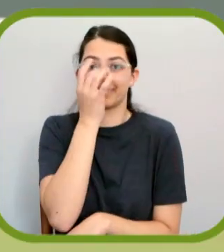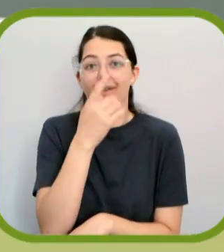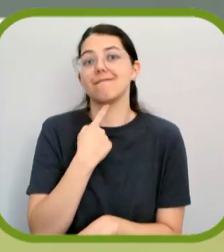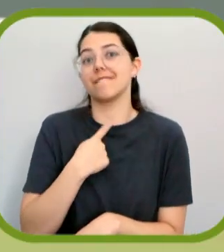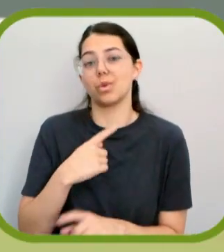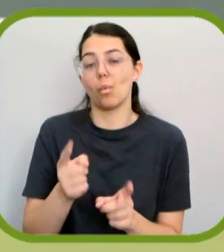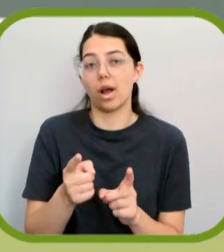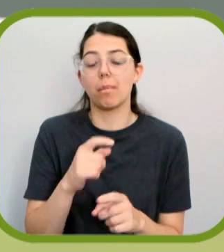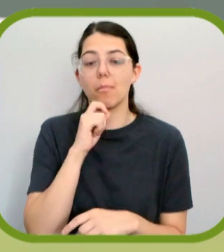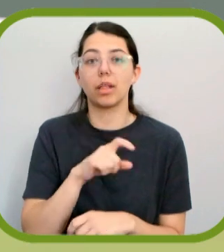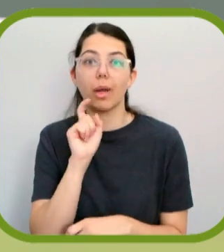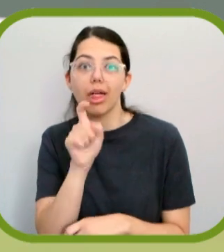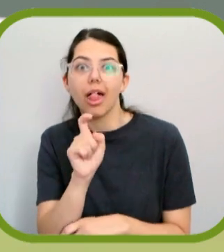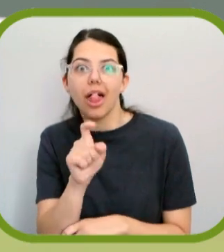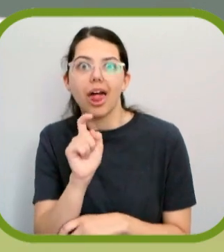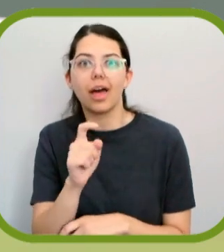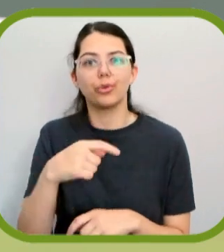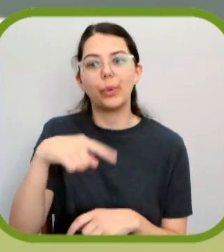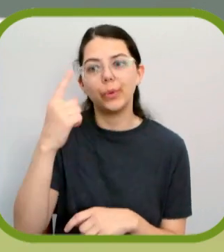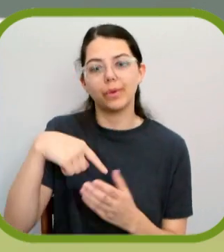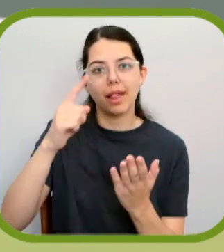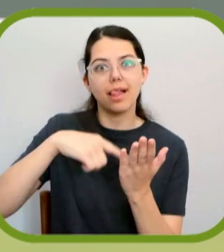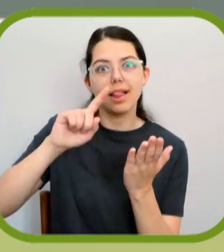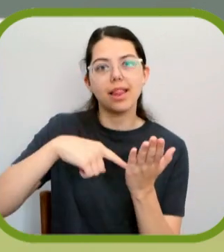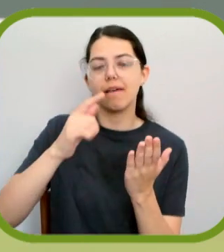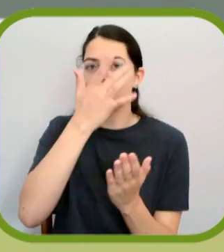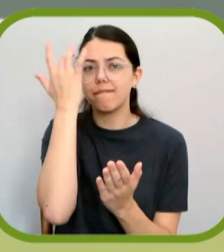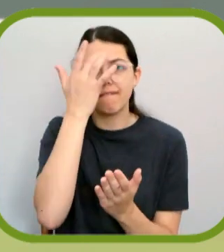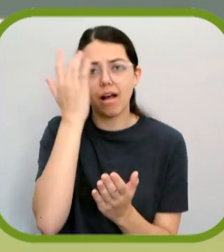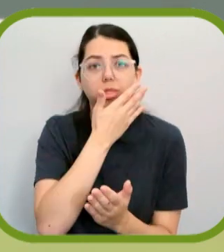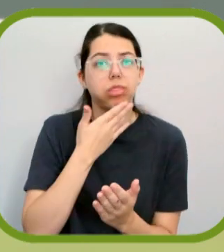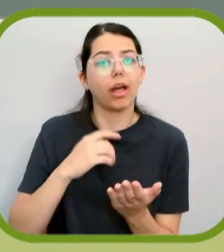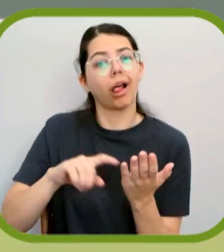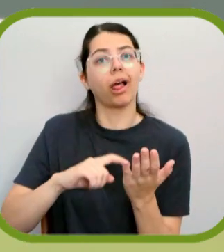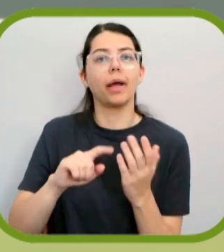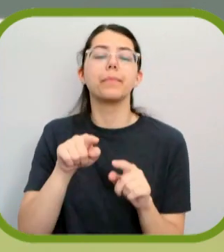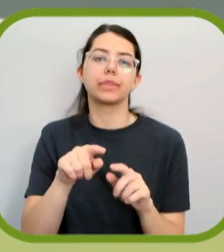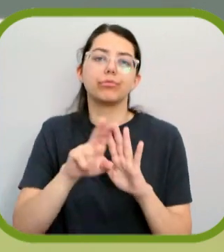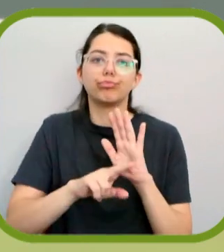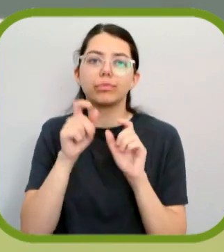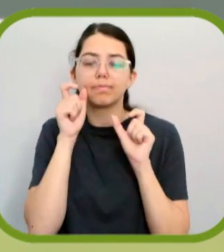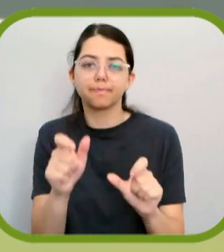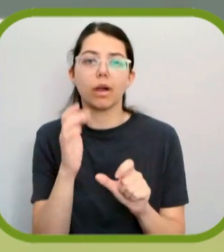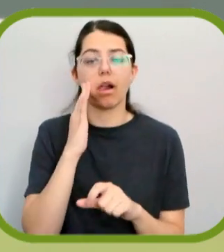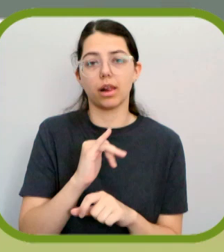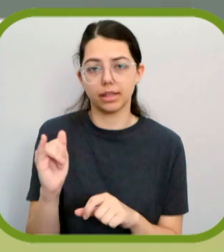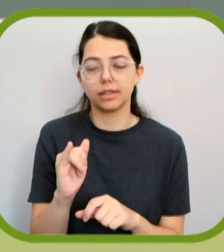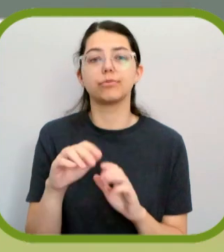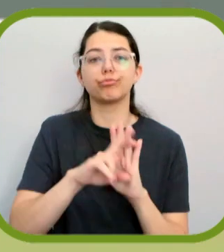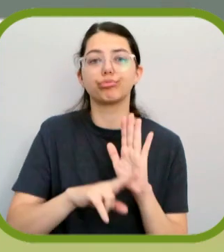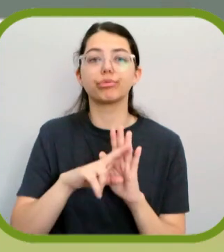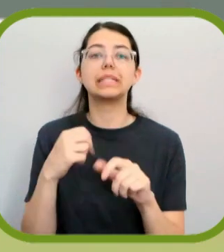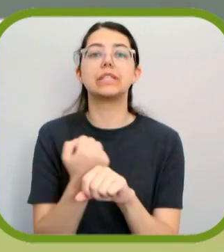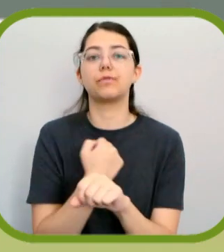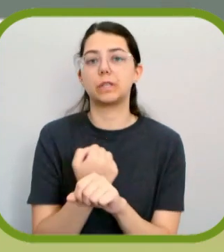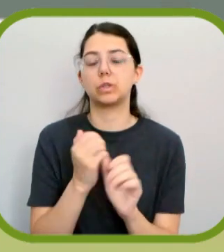partida vulnerável a este tipo de adição. Do clique, de conseguir deslizar com muita facilidade. Esse tipo de coisas estão a tentar ser regulamentadas agora